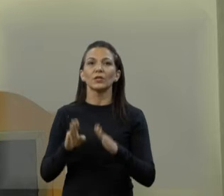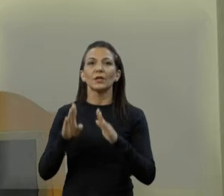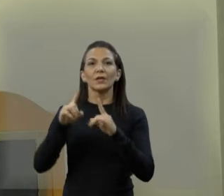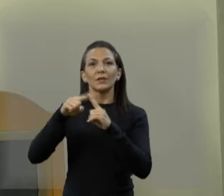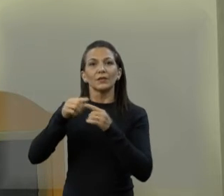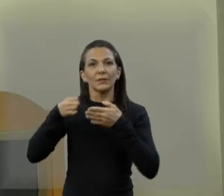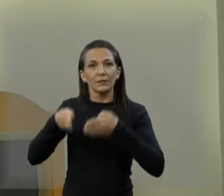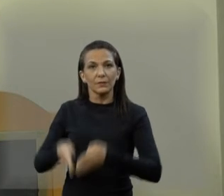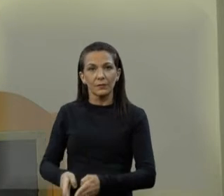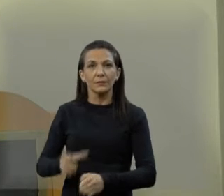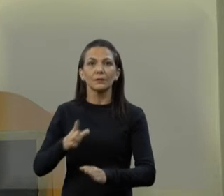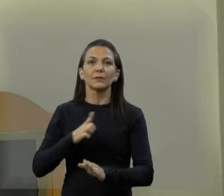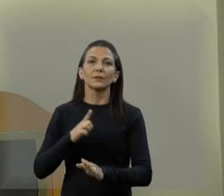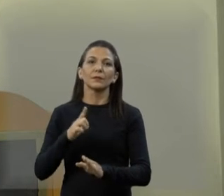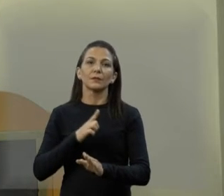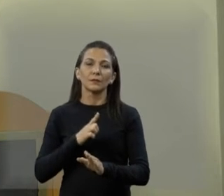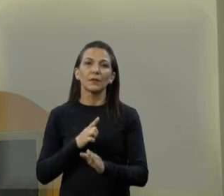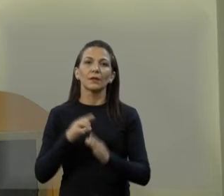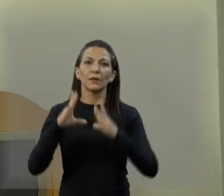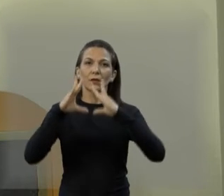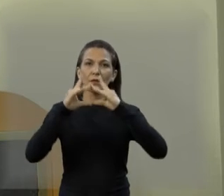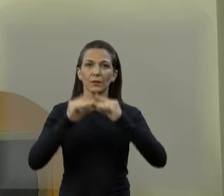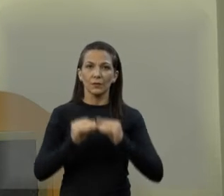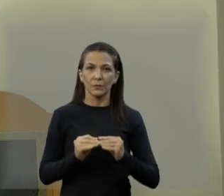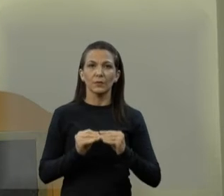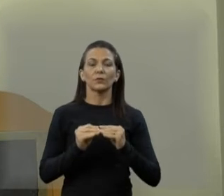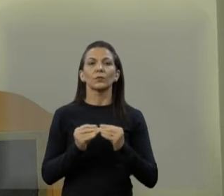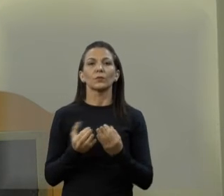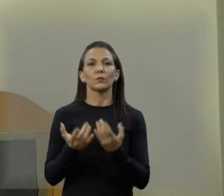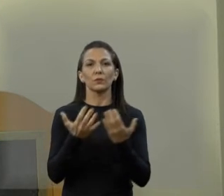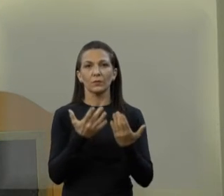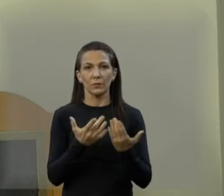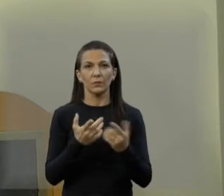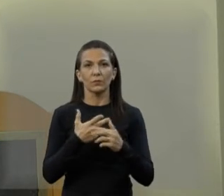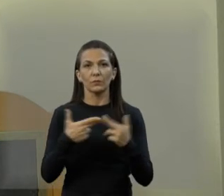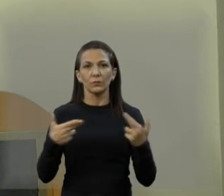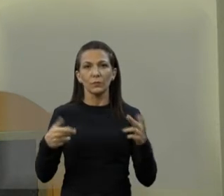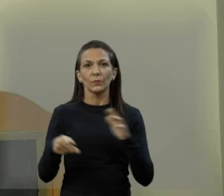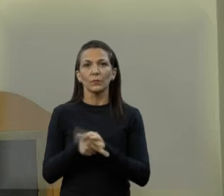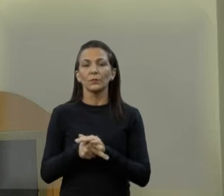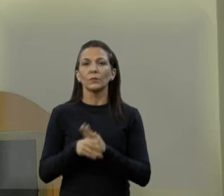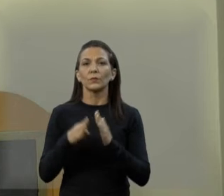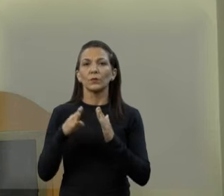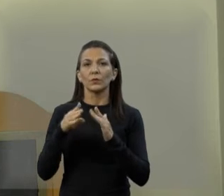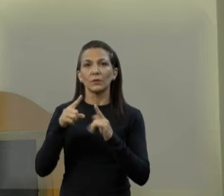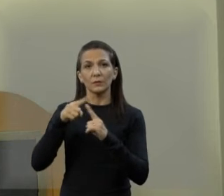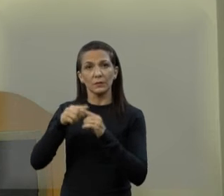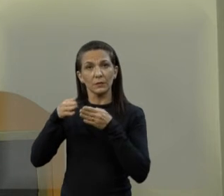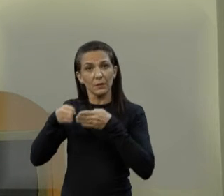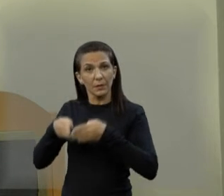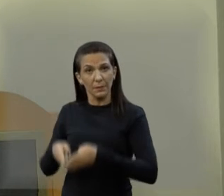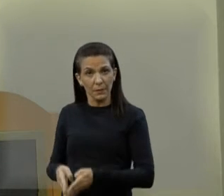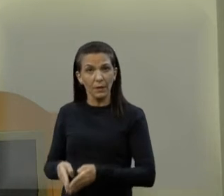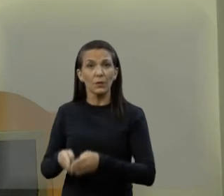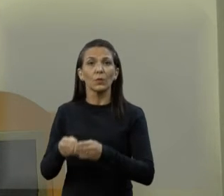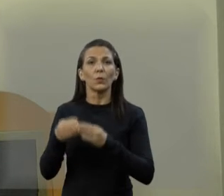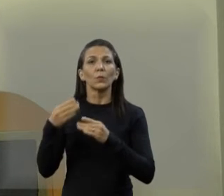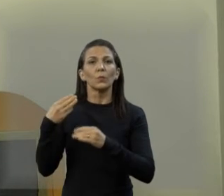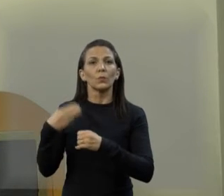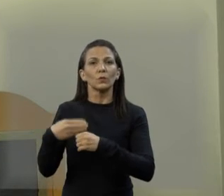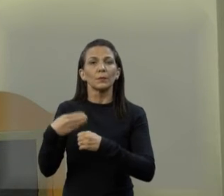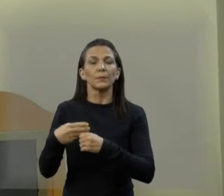diagnosticar as deficiências dos serviços públicos prestados junto aos cemitérios públicos dos principais